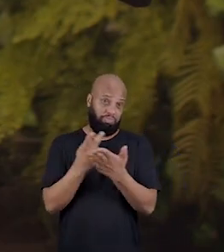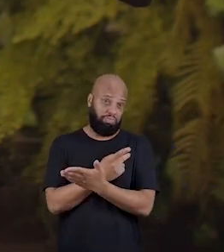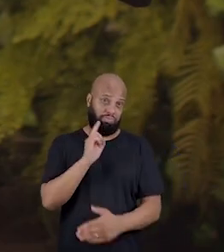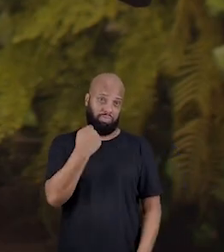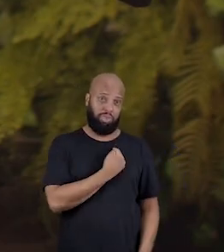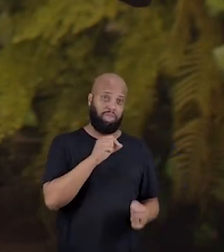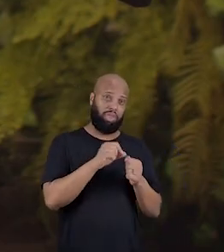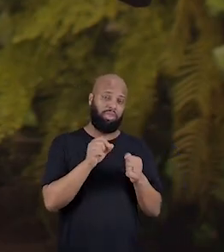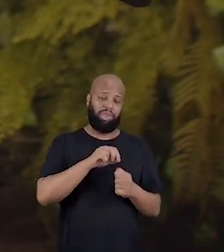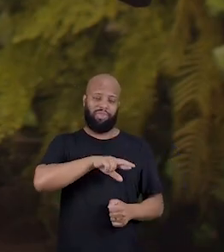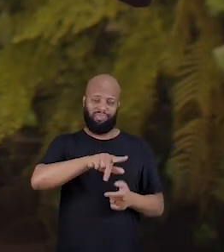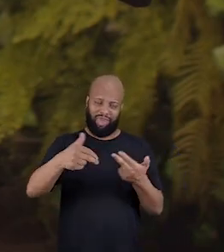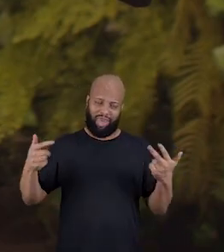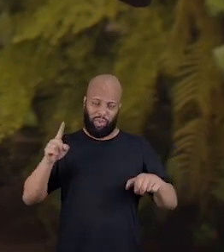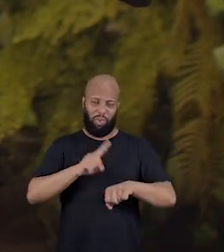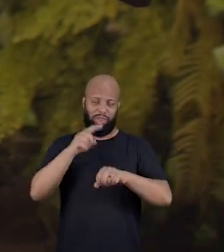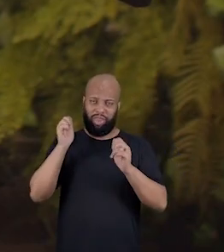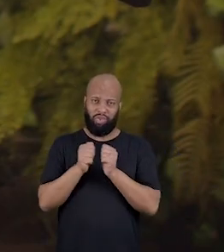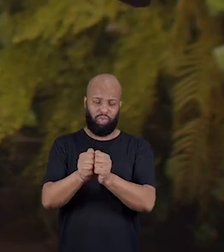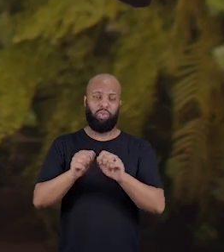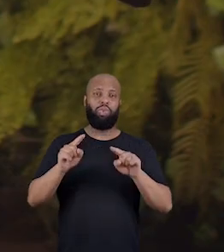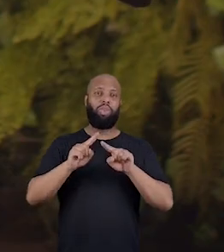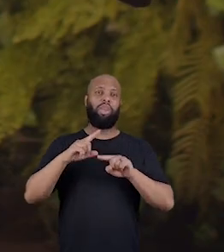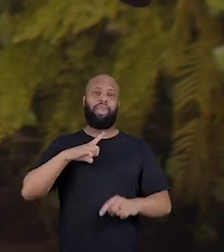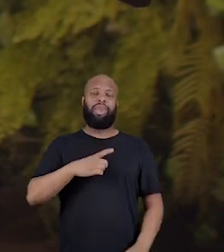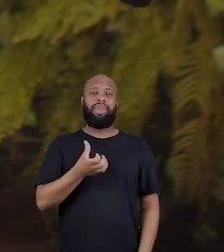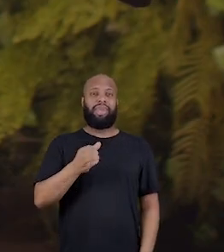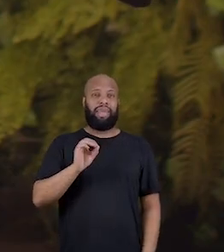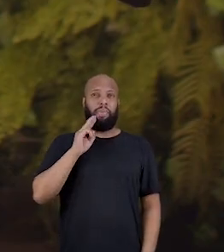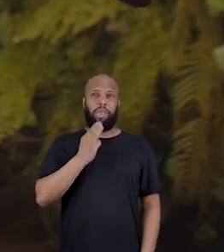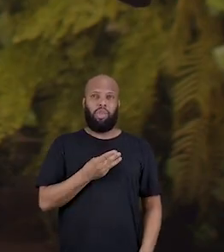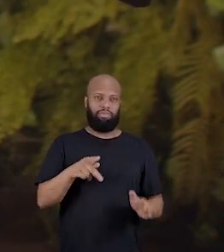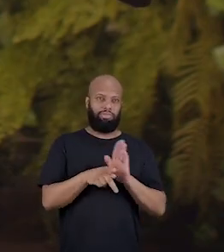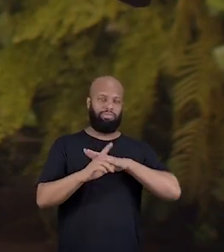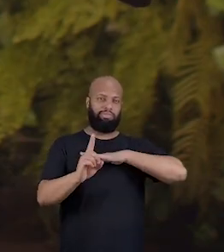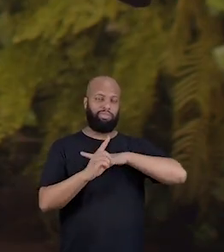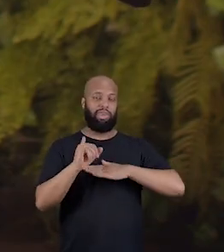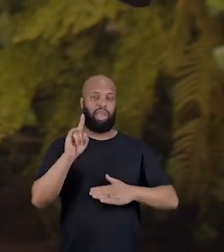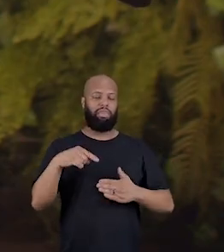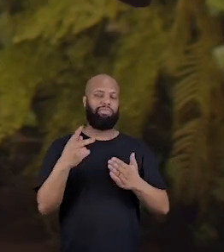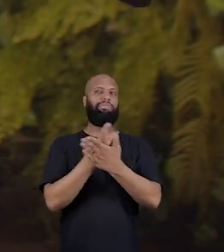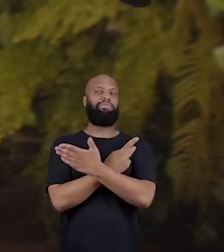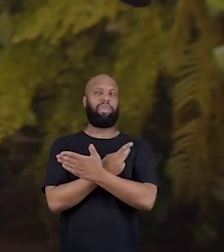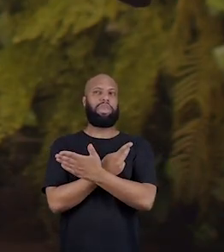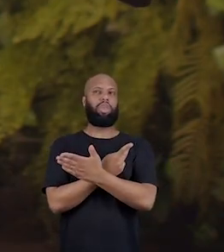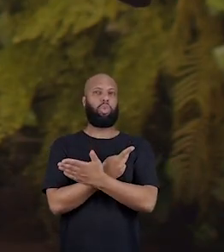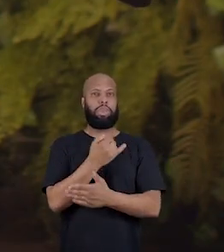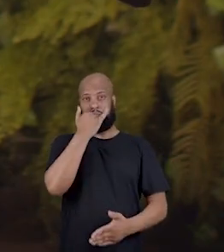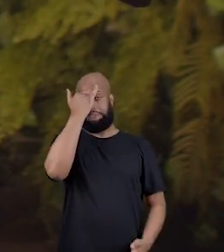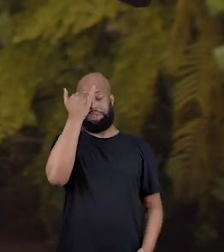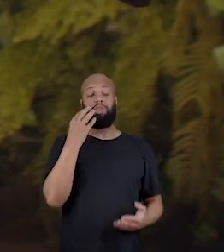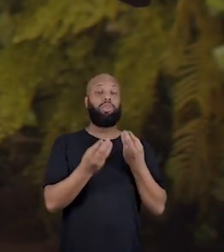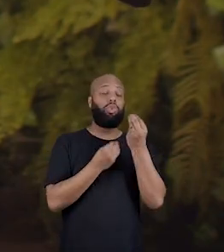muito sujeitos, né? Fazemos 1 milhão de coisas ao mesmo tempo, mais de 70 milhões de clientes. Se é um erro acidental, aí é